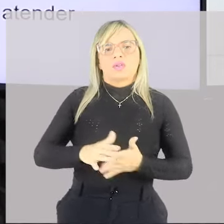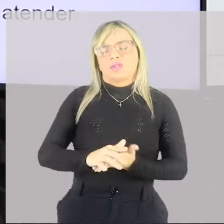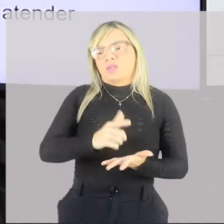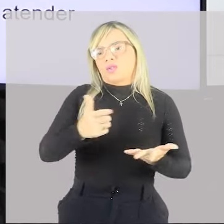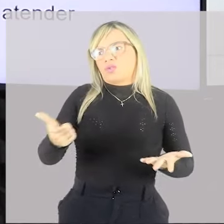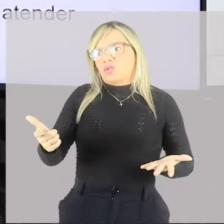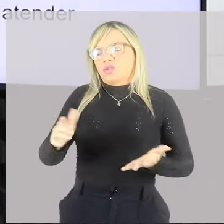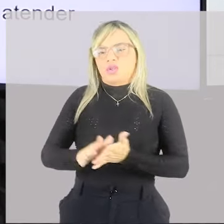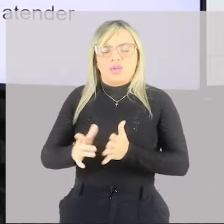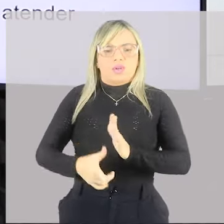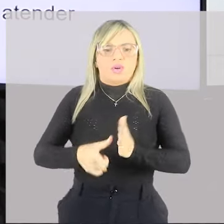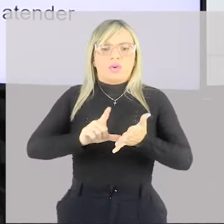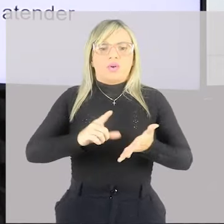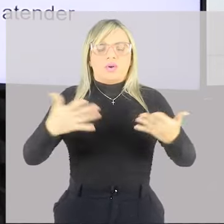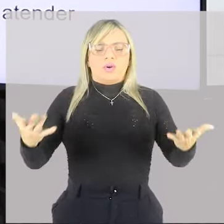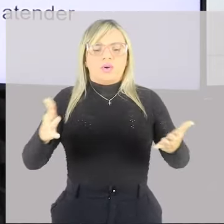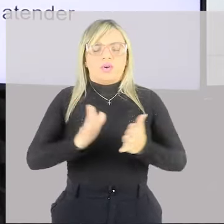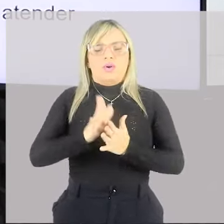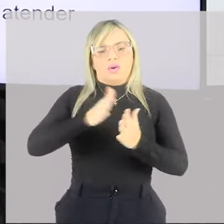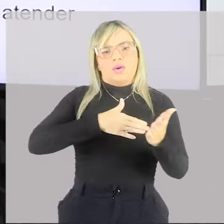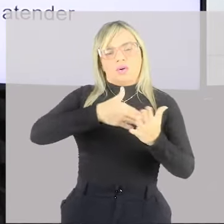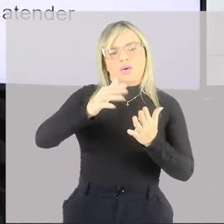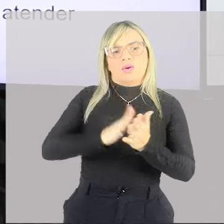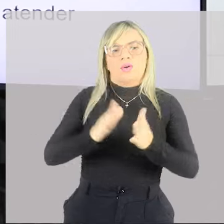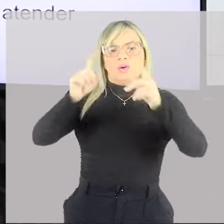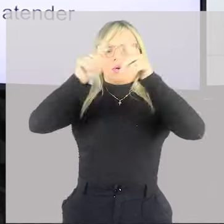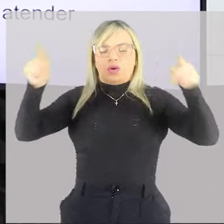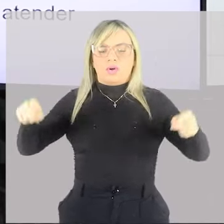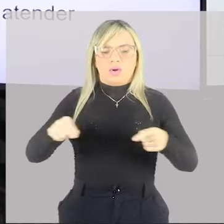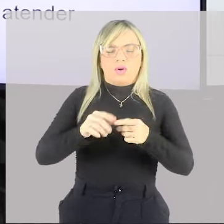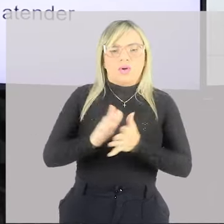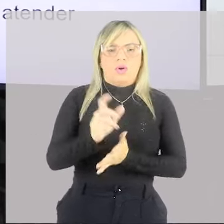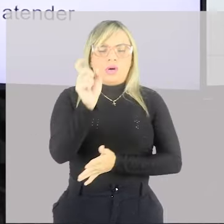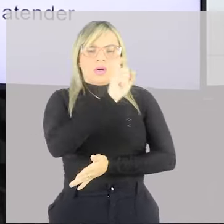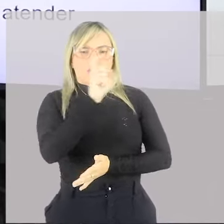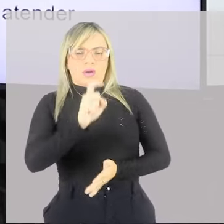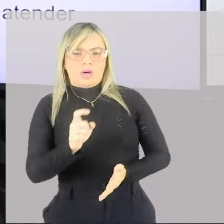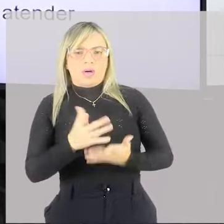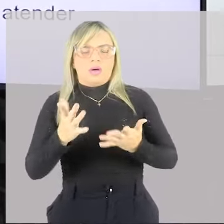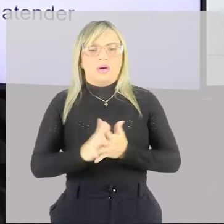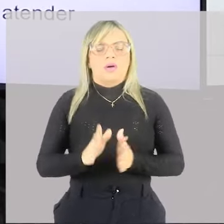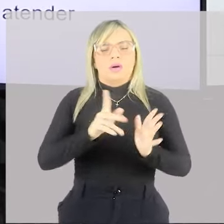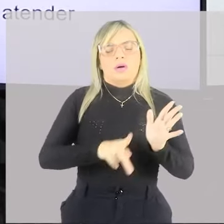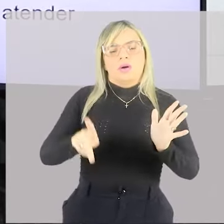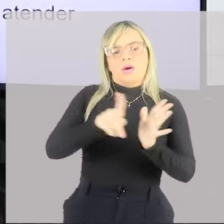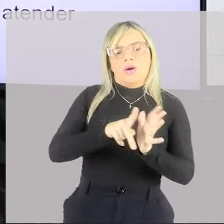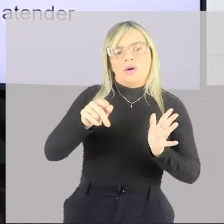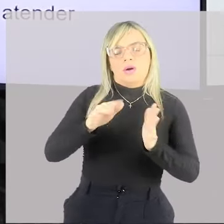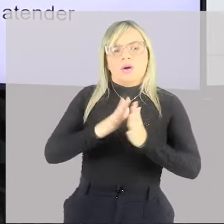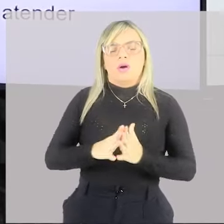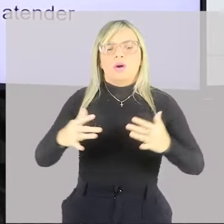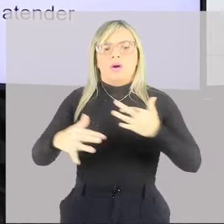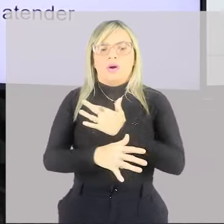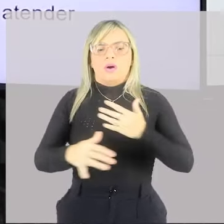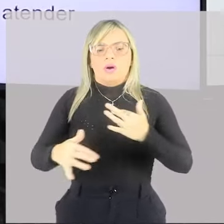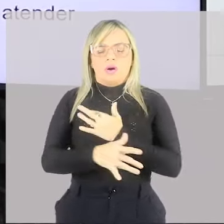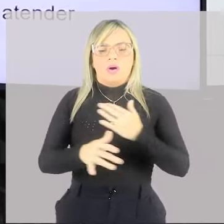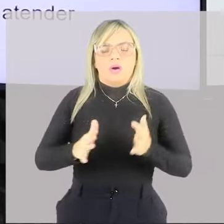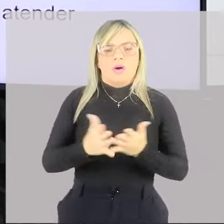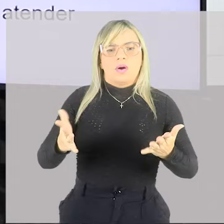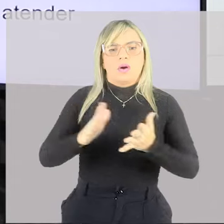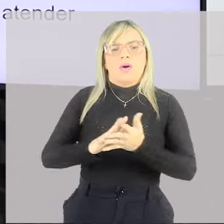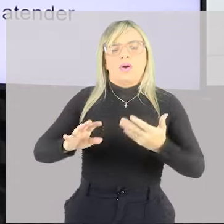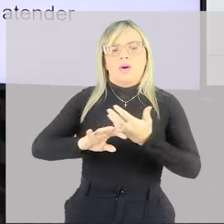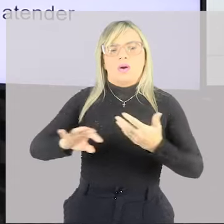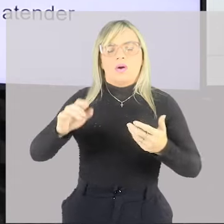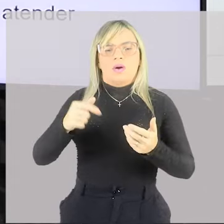modelos no na na pintura mural o grafite em particular como arte urbana Você tem todo uma quebra dos padrões que